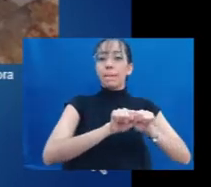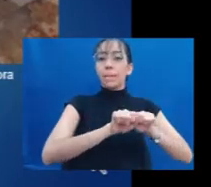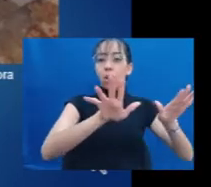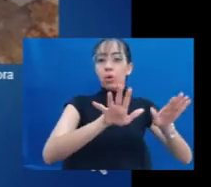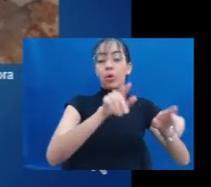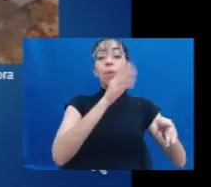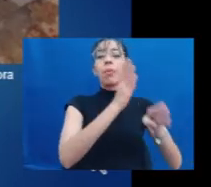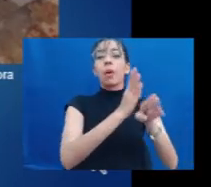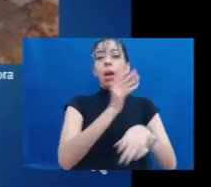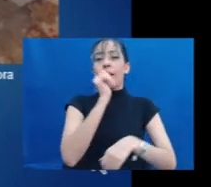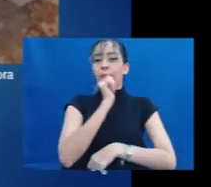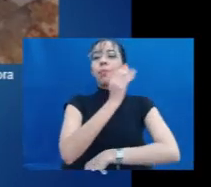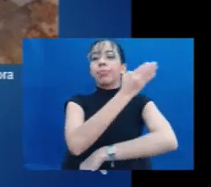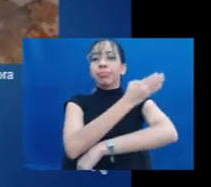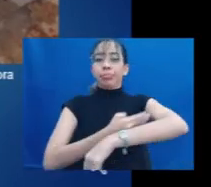aí da pesquisadora.